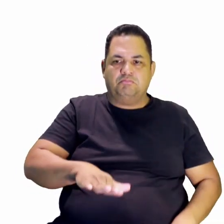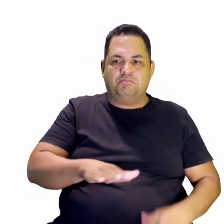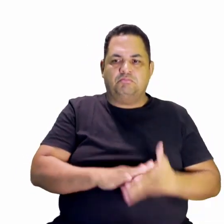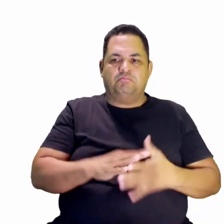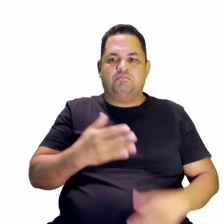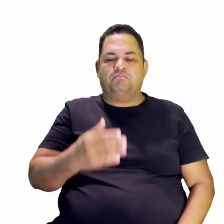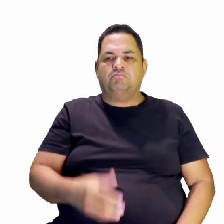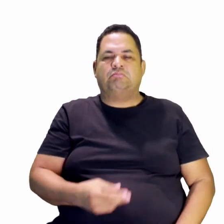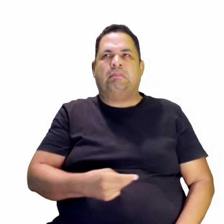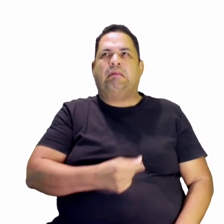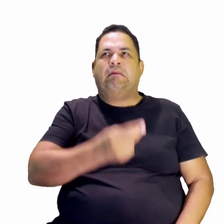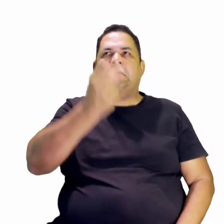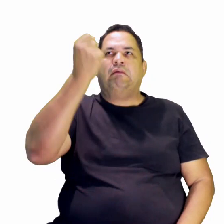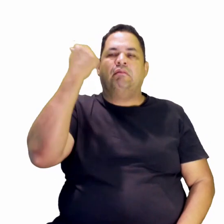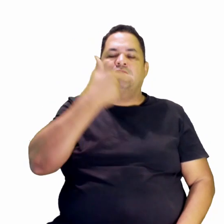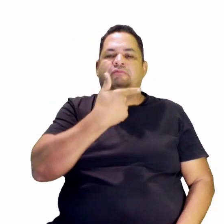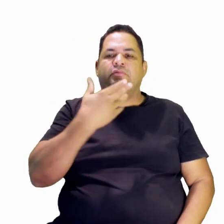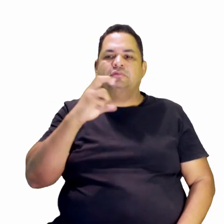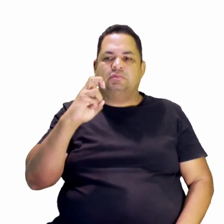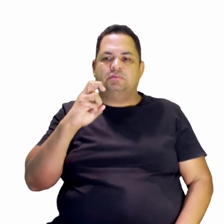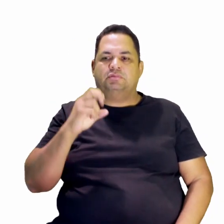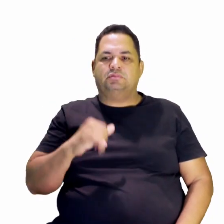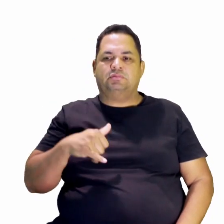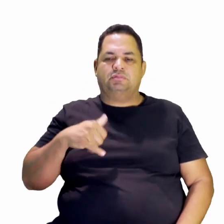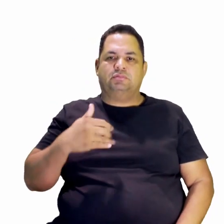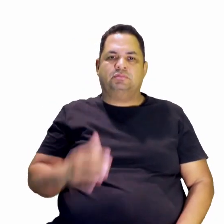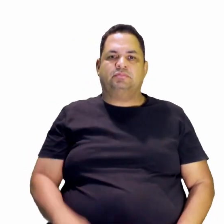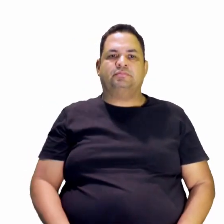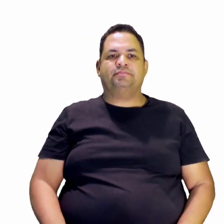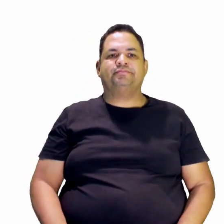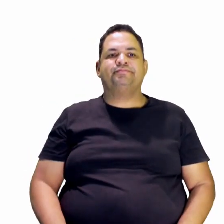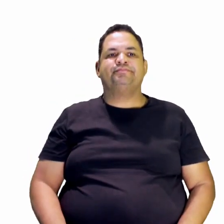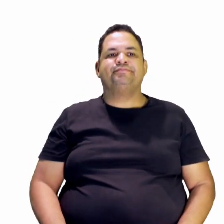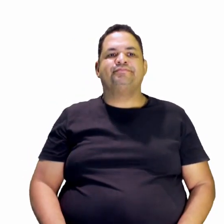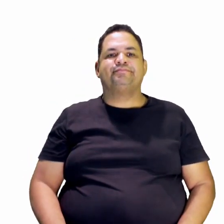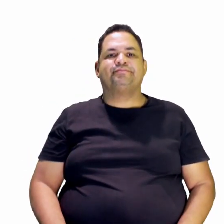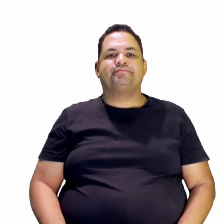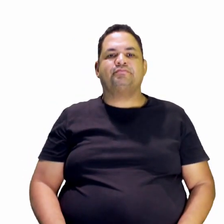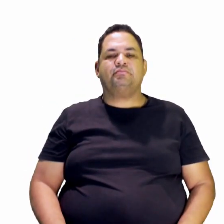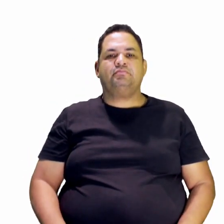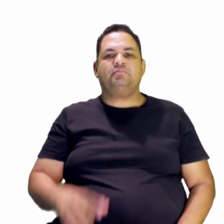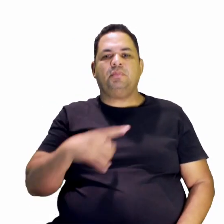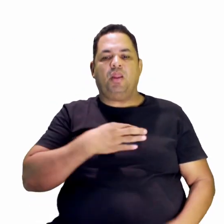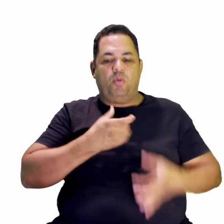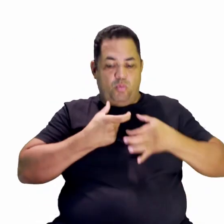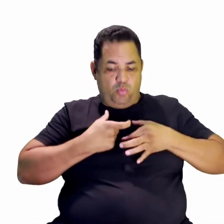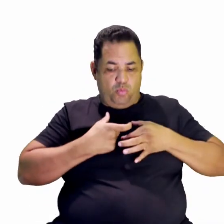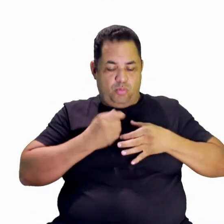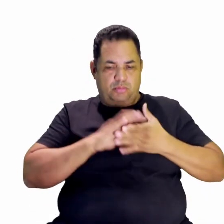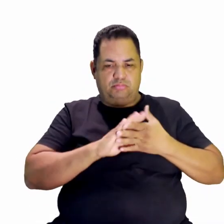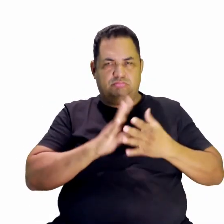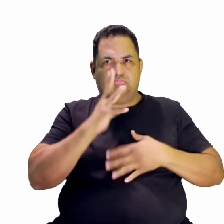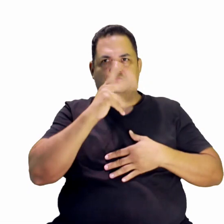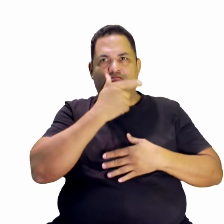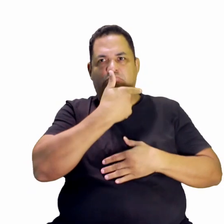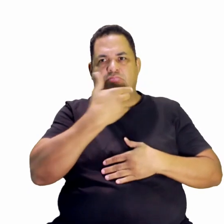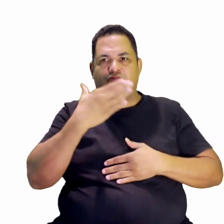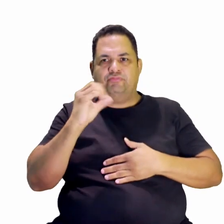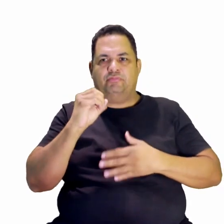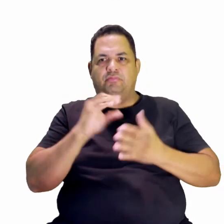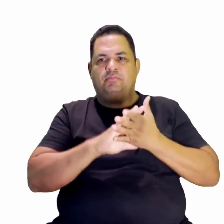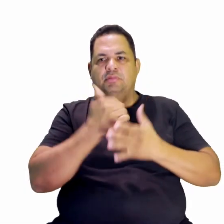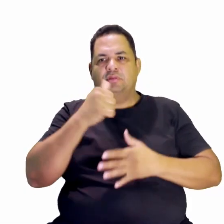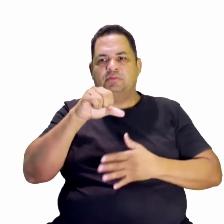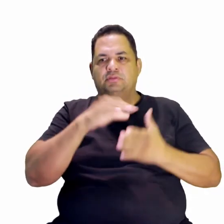mais velha, que uns 25 anos pelo menos, com certeza já brincou, né? Valeu medalha por 20 anos, entre 1900